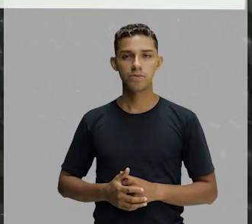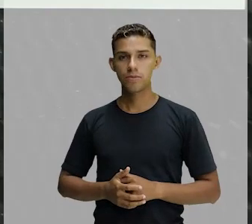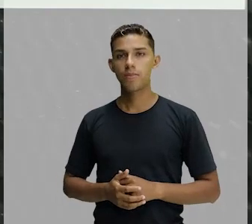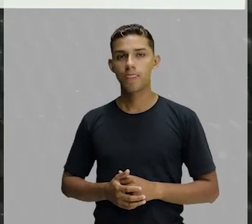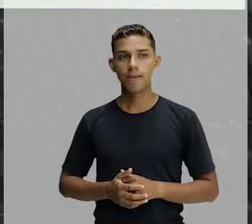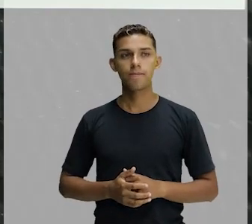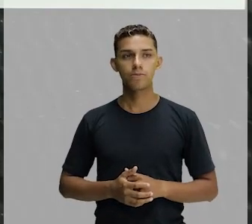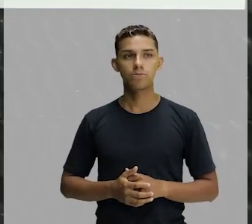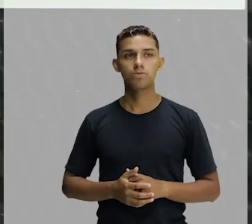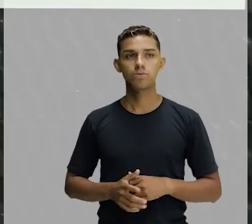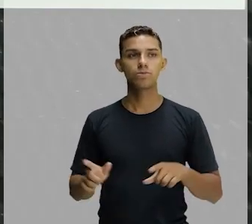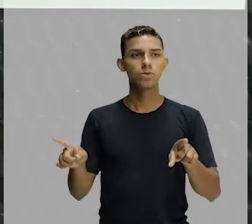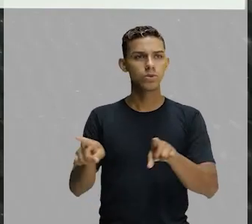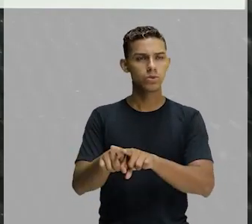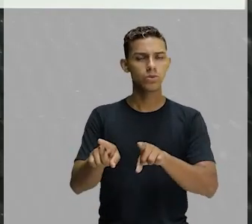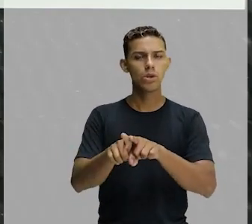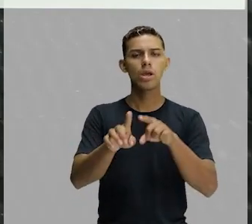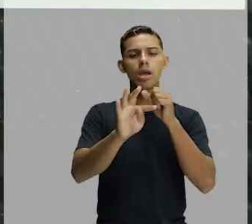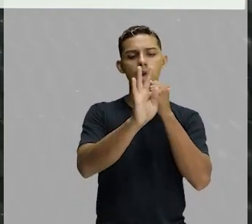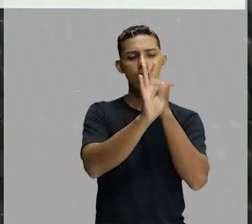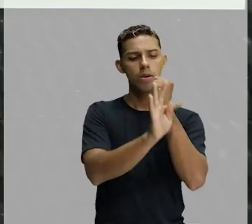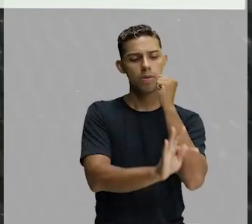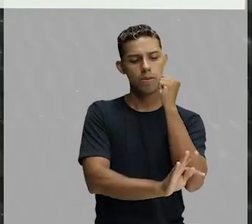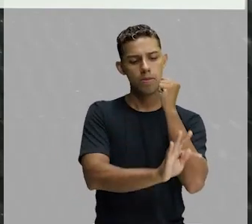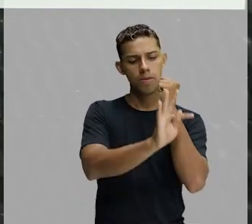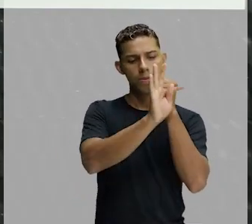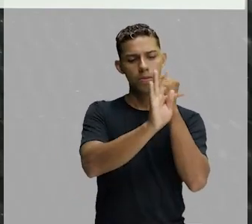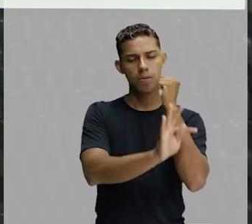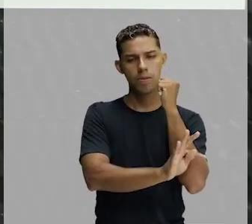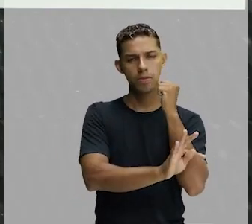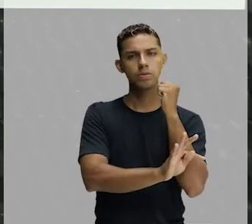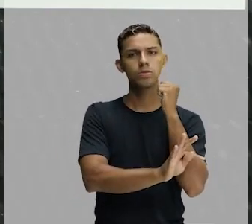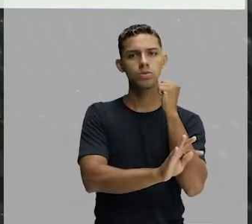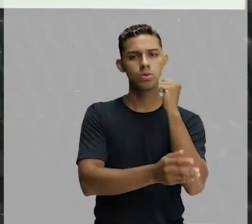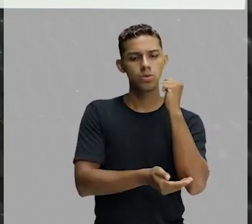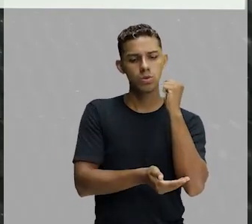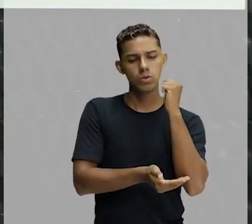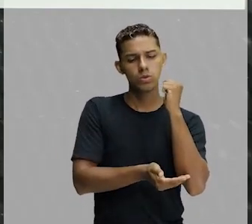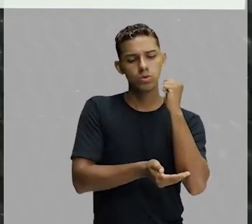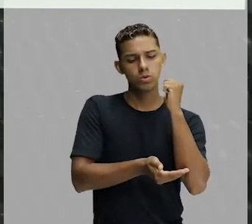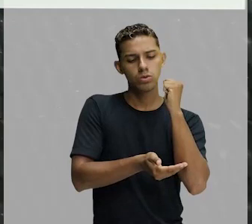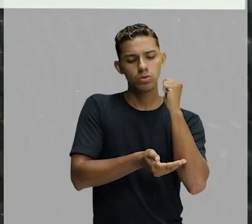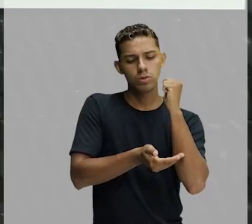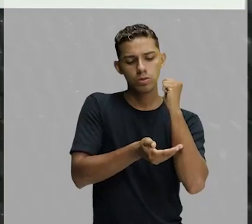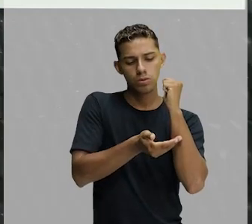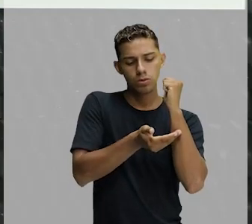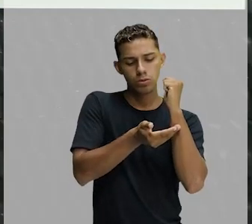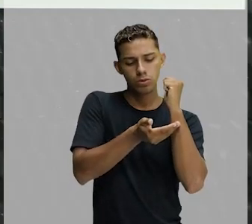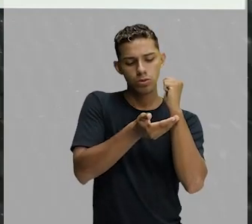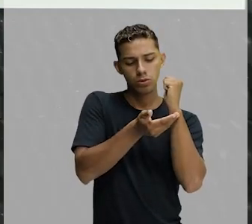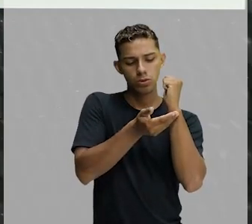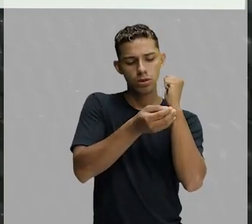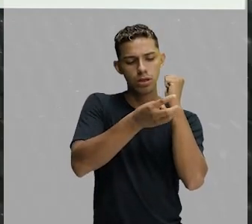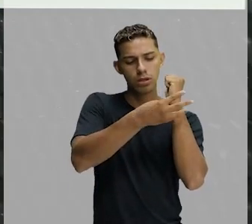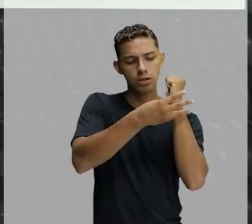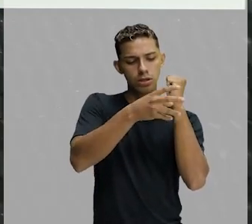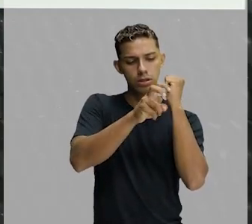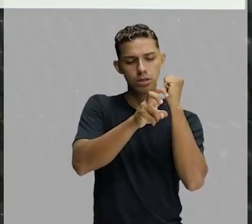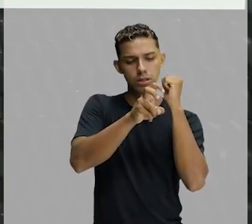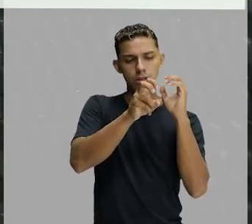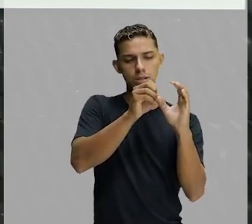que afeta a fotossíntese é a temperatura. Se eu aumentar a temperatura, olha só, até 35 graus